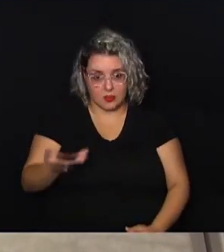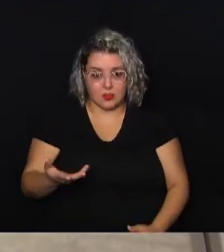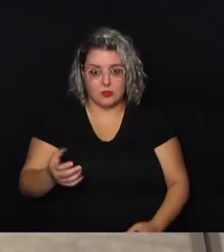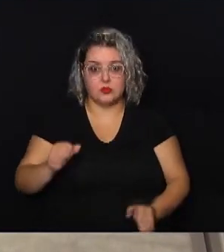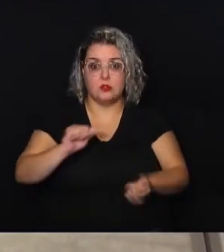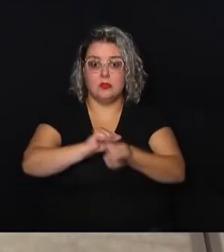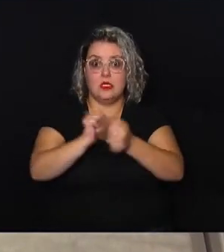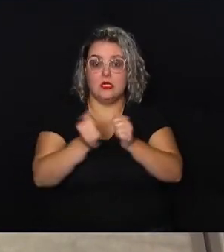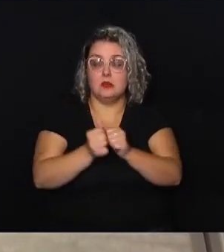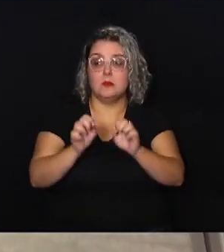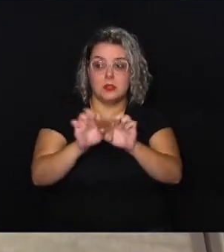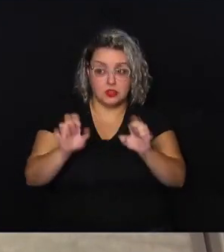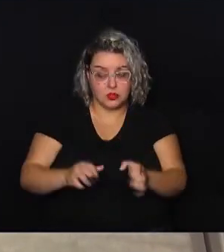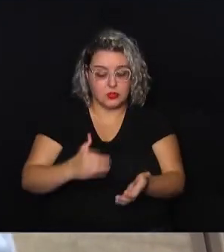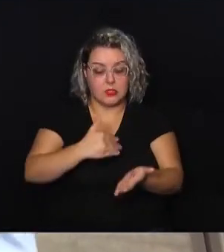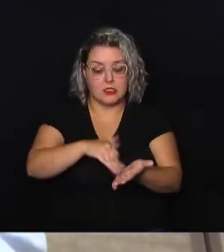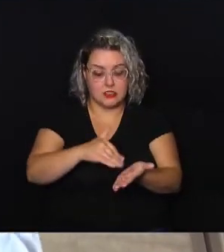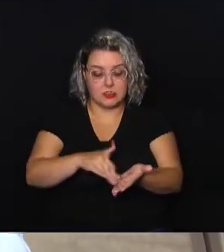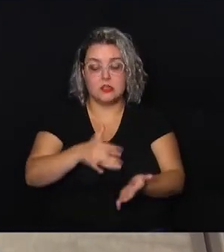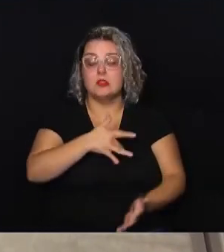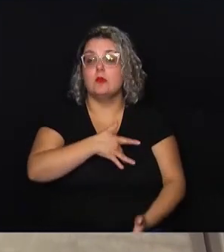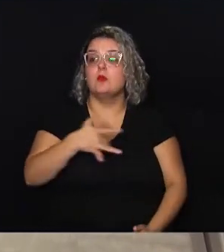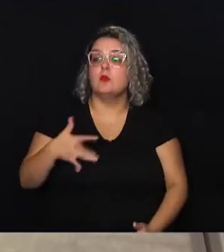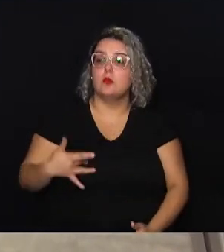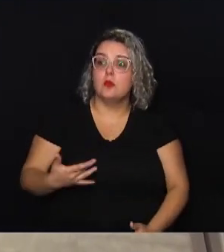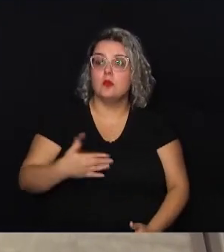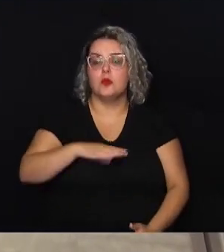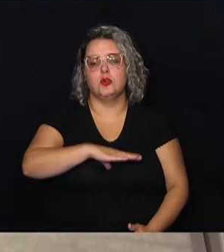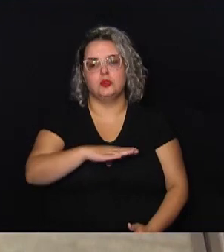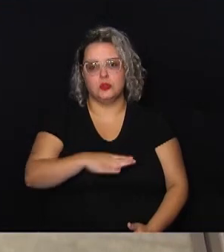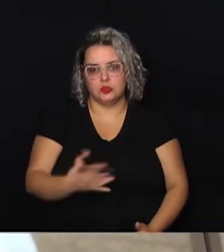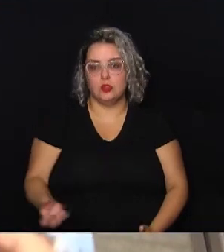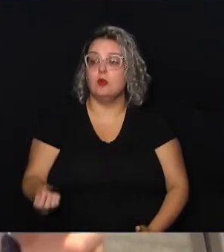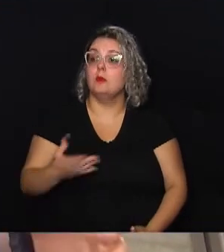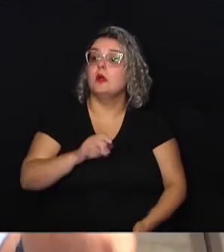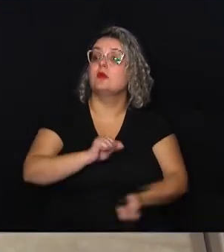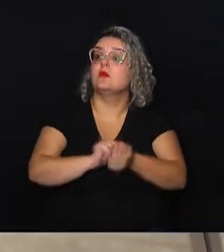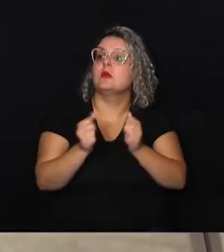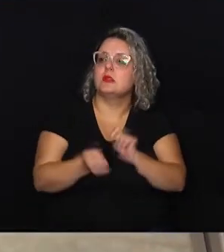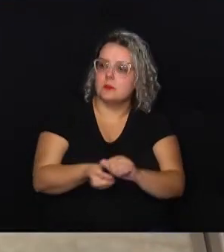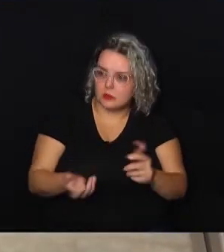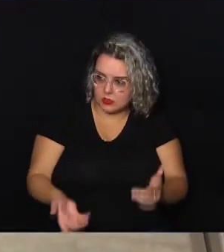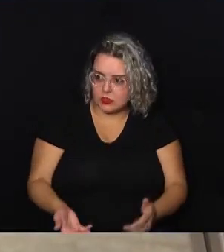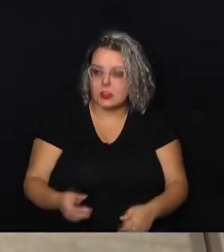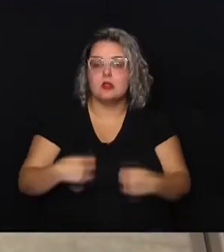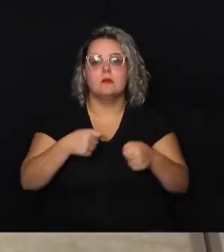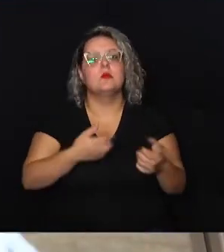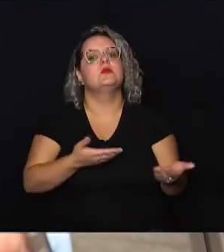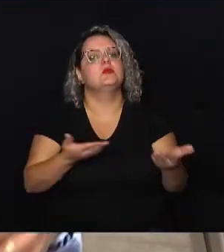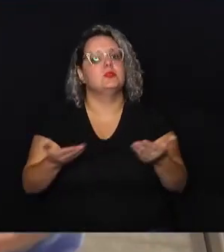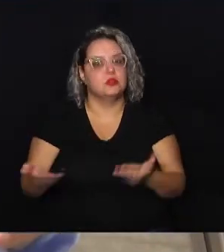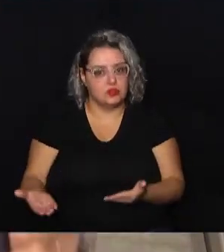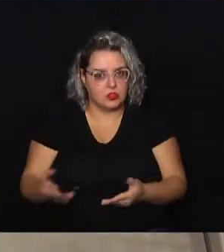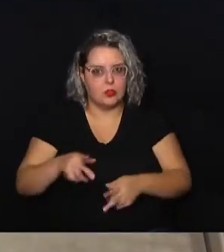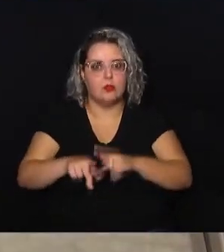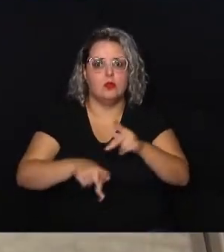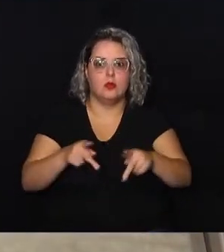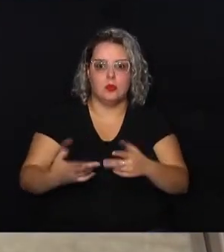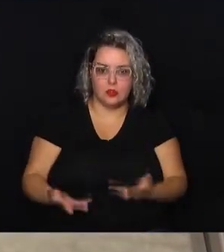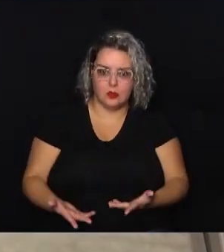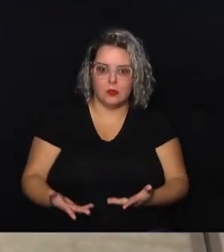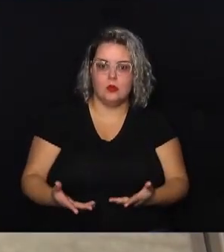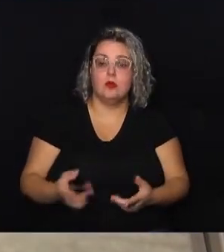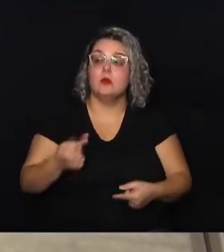reestruturação da Secretaria Municipal de Saúde. É uma nova configuração. Isso tem que ser apresentado à população. Isso vai